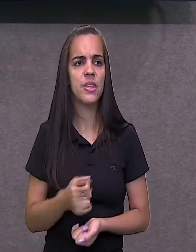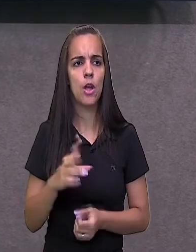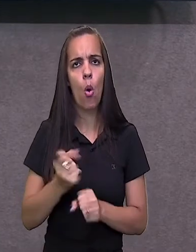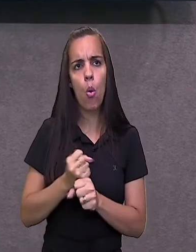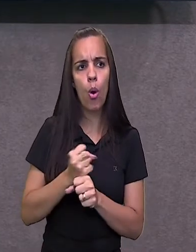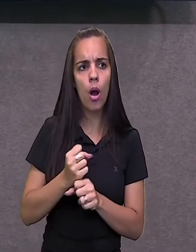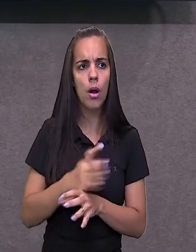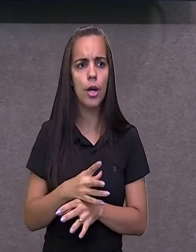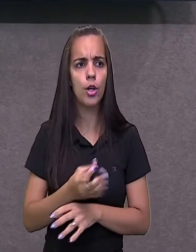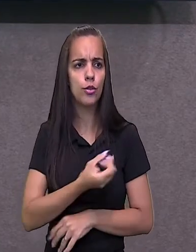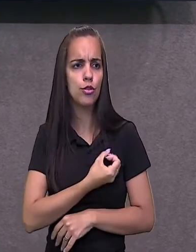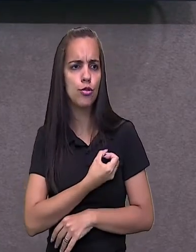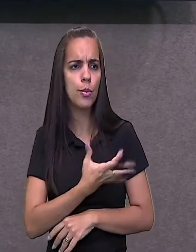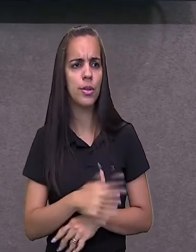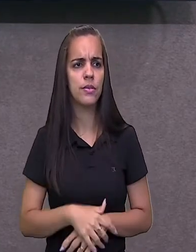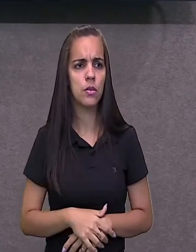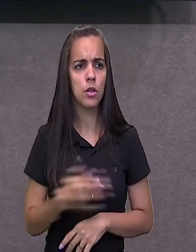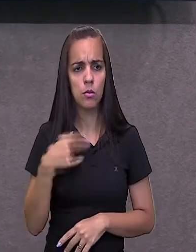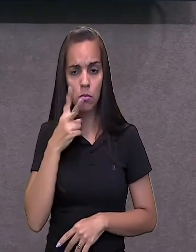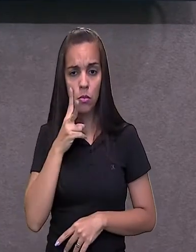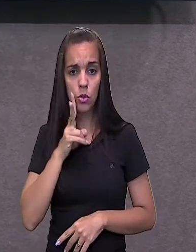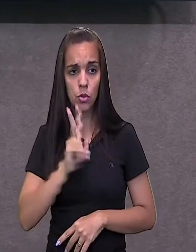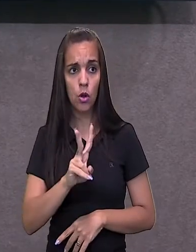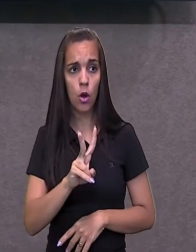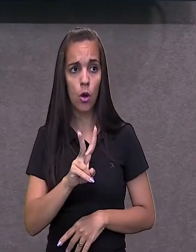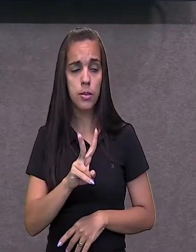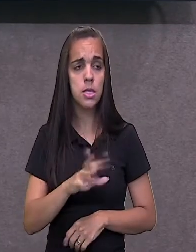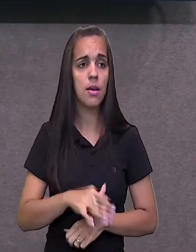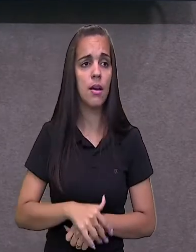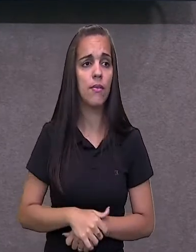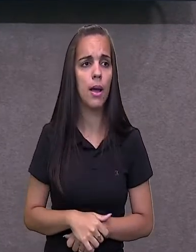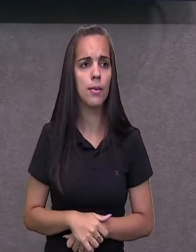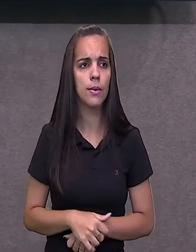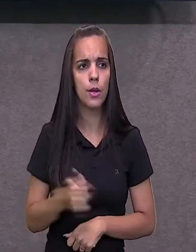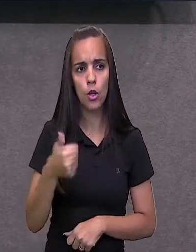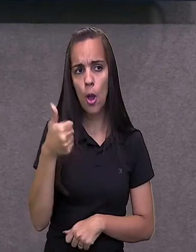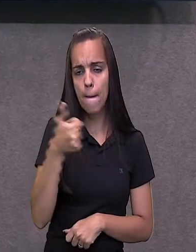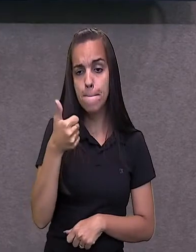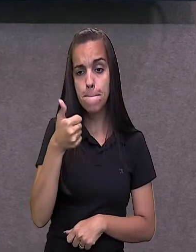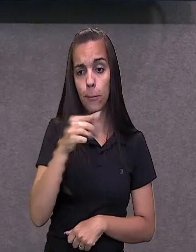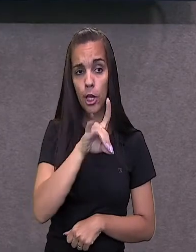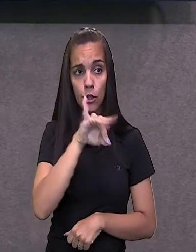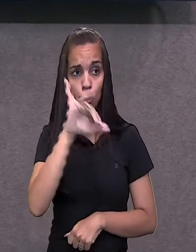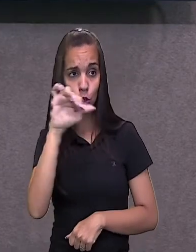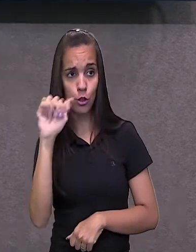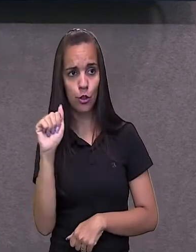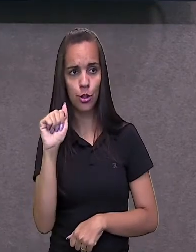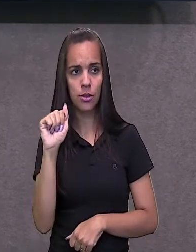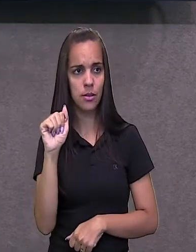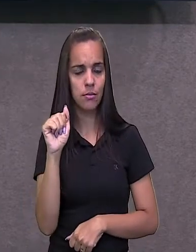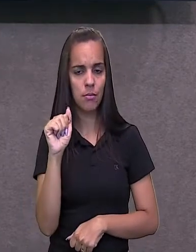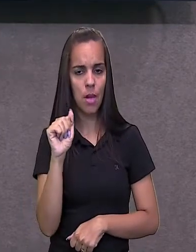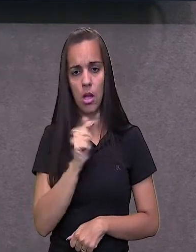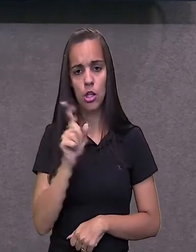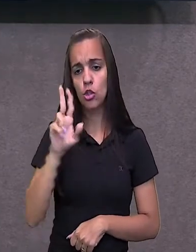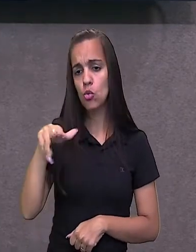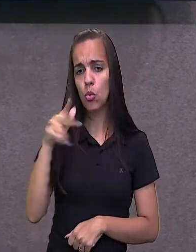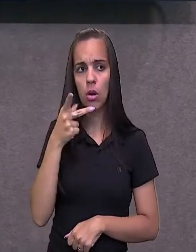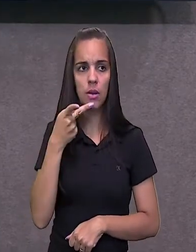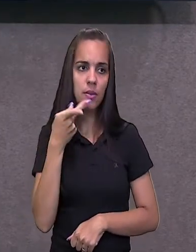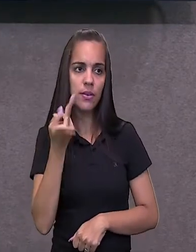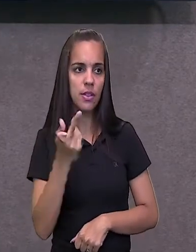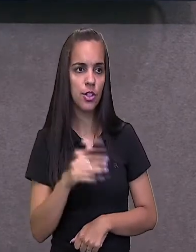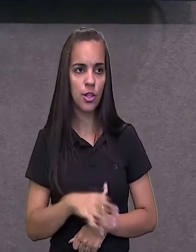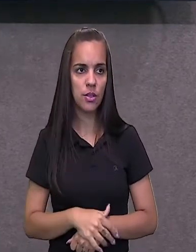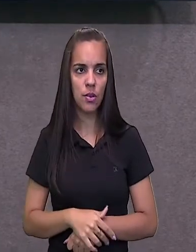numerais cardinais, a gente tem que observar o seguinte, que o primeiro dia, eu não vou dizer, né, dia 1,